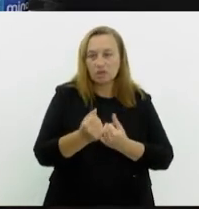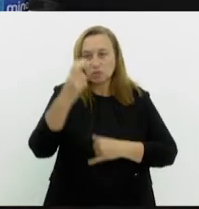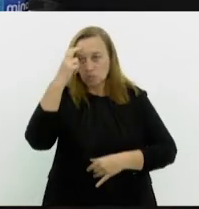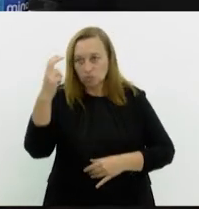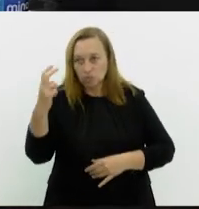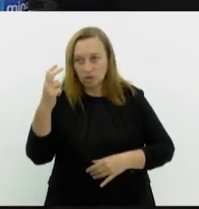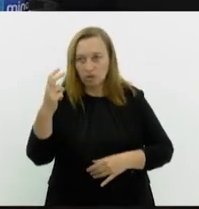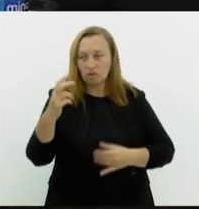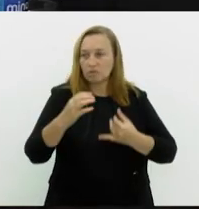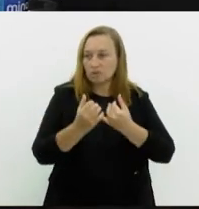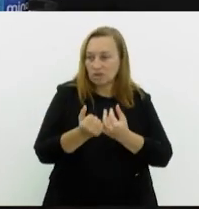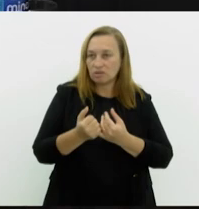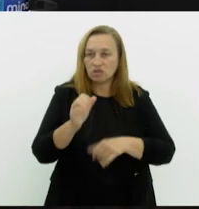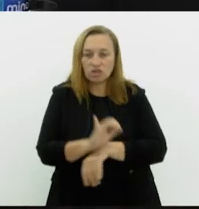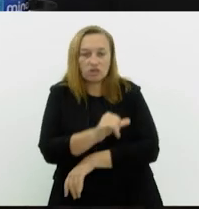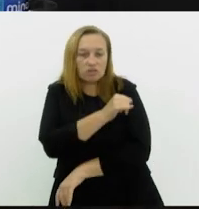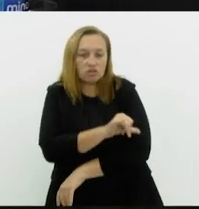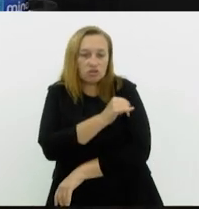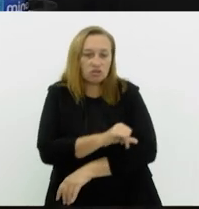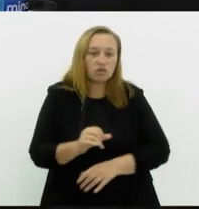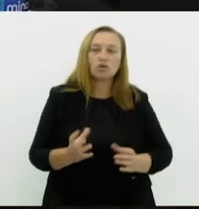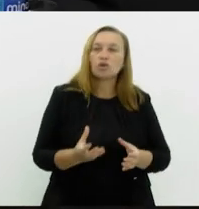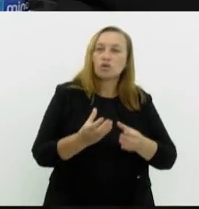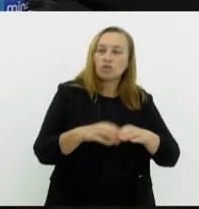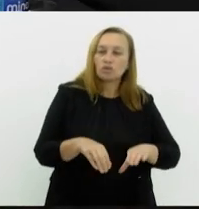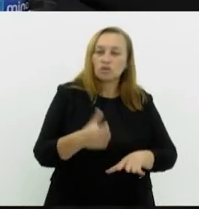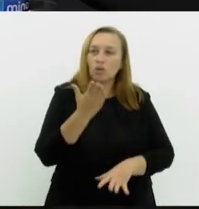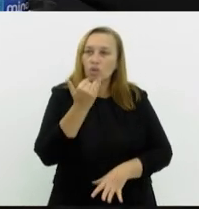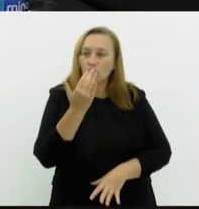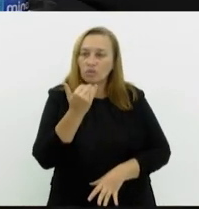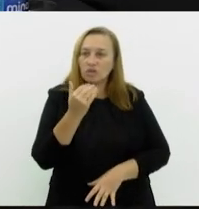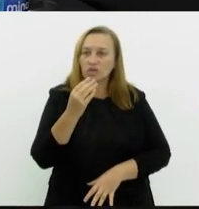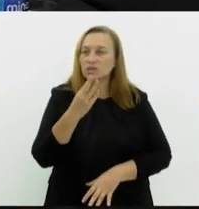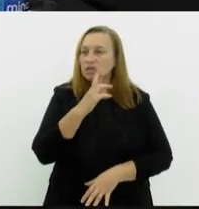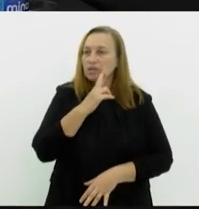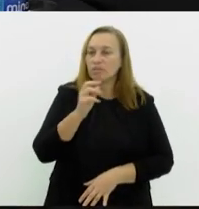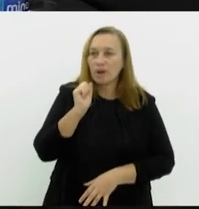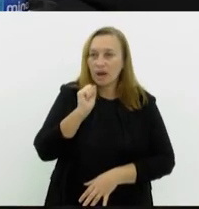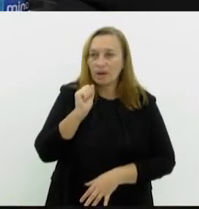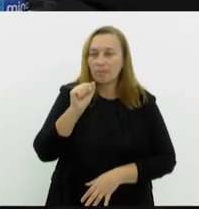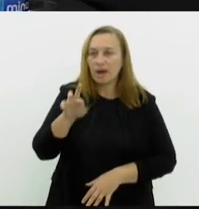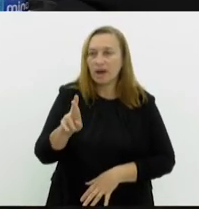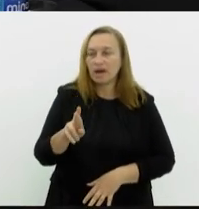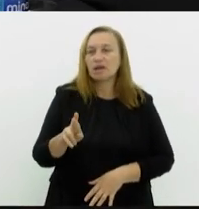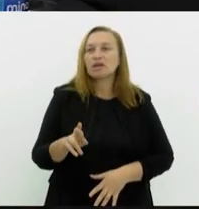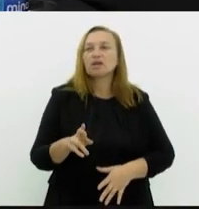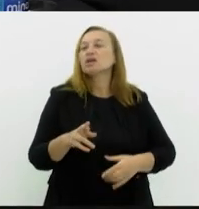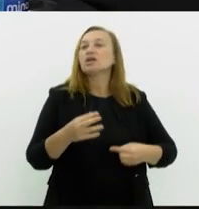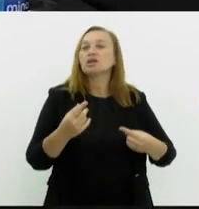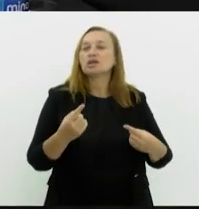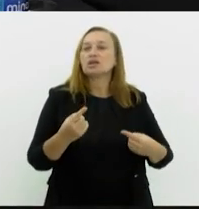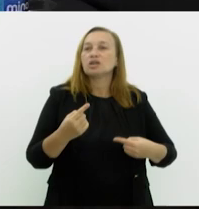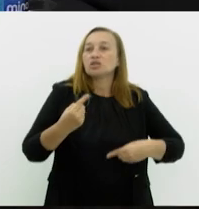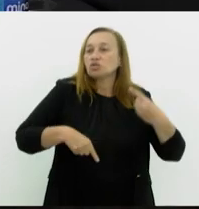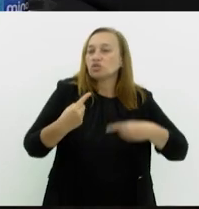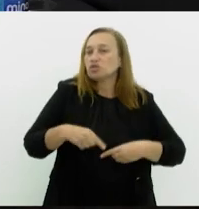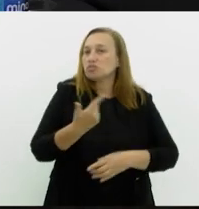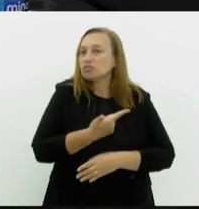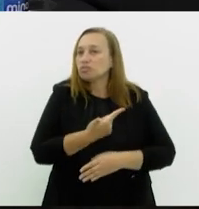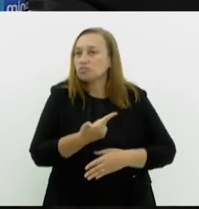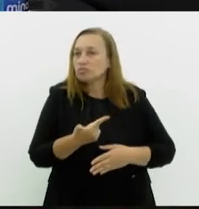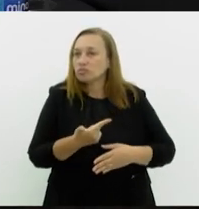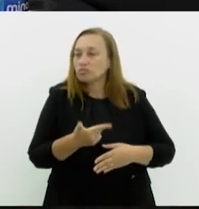imaterial do Estado do Rio de Janeiro o concurso Comida de Boteco. Em discussão. Não havendo quem queira